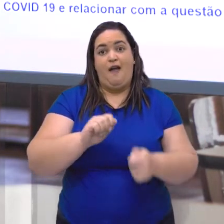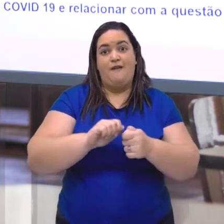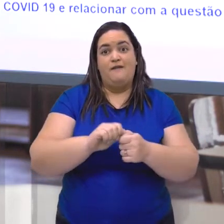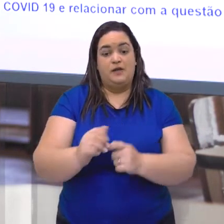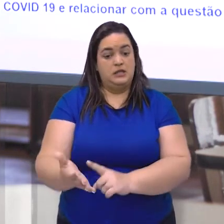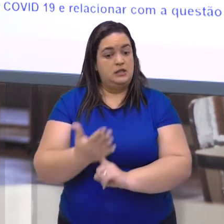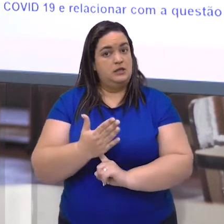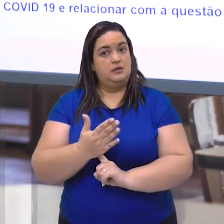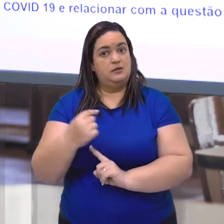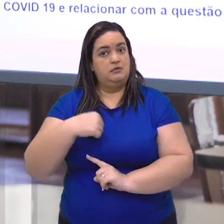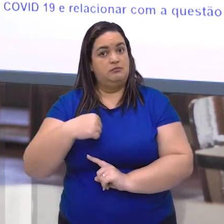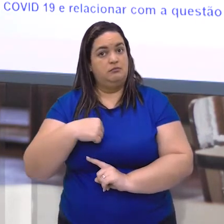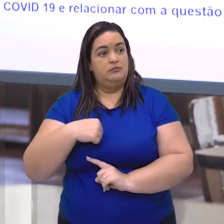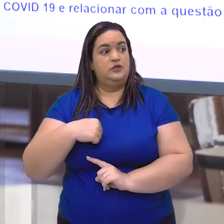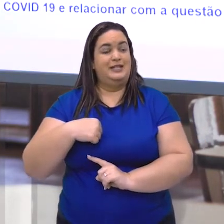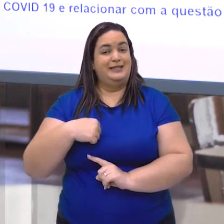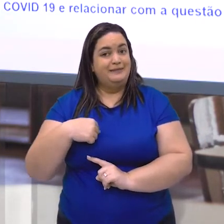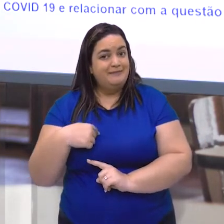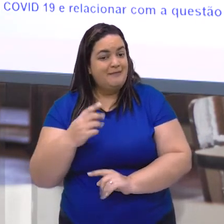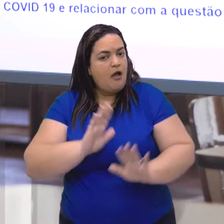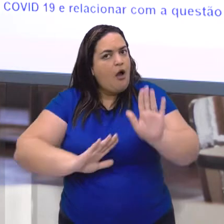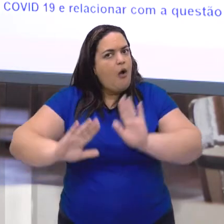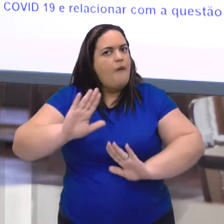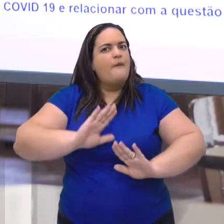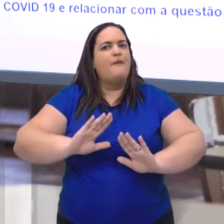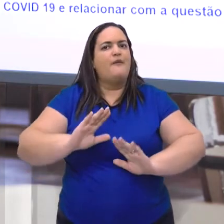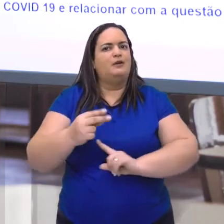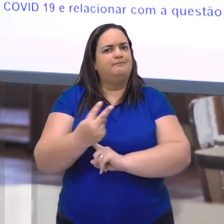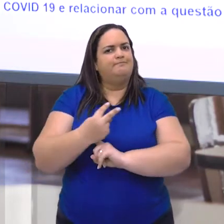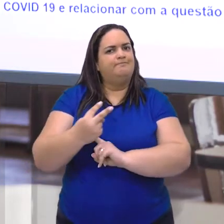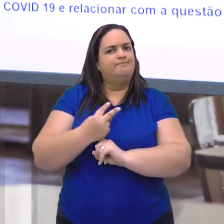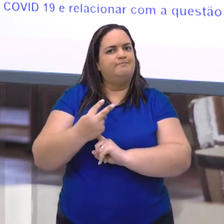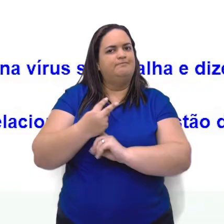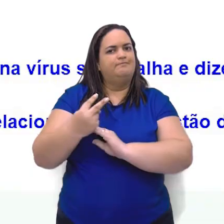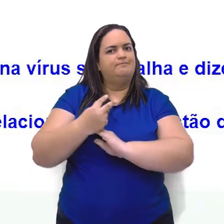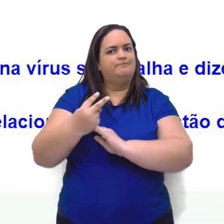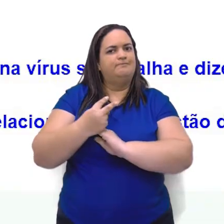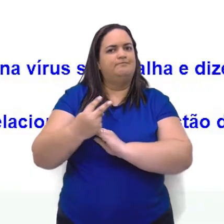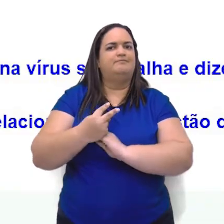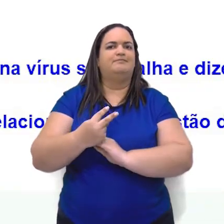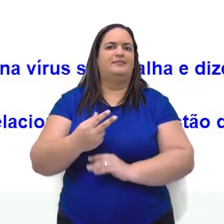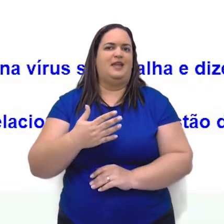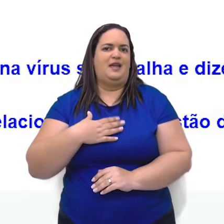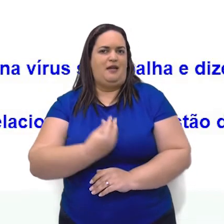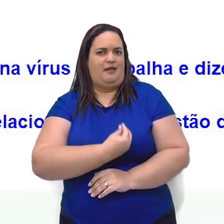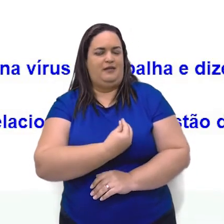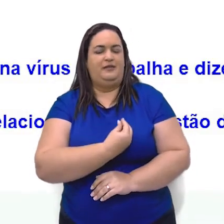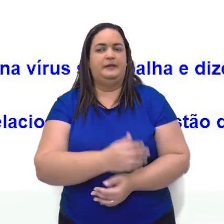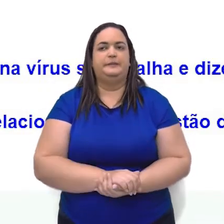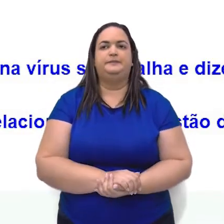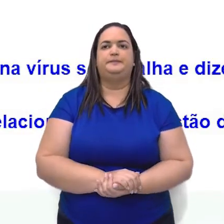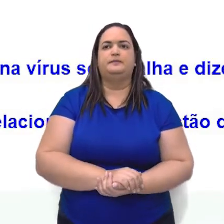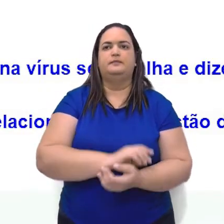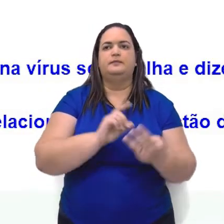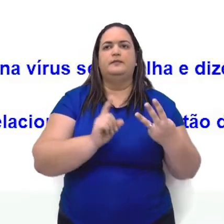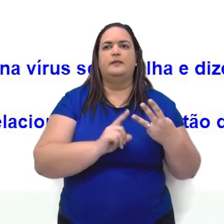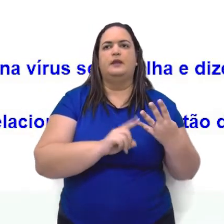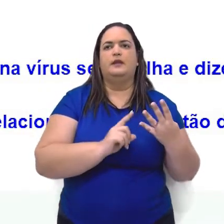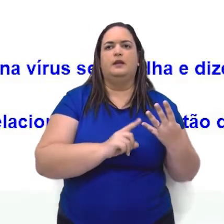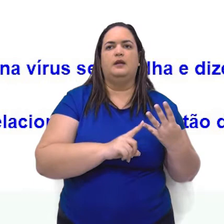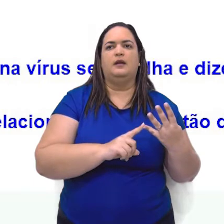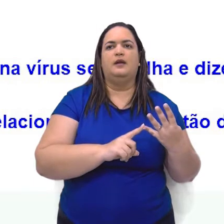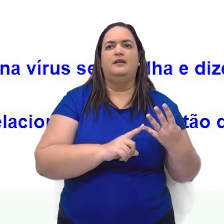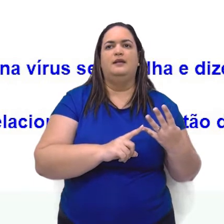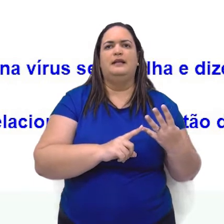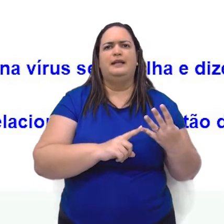ou tenhamos medo daquilo que está passando. A possibilidade de comentar sobre as fake news,